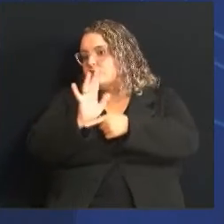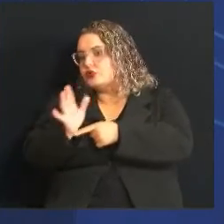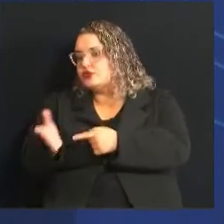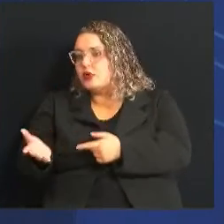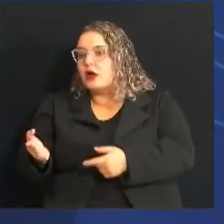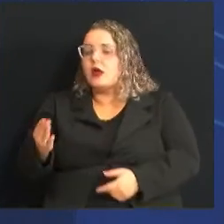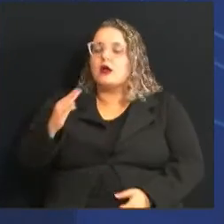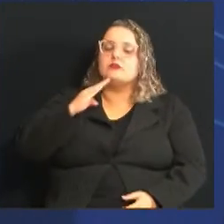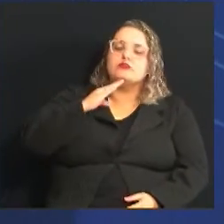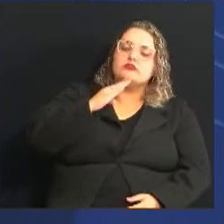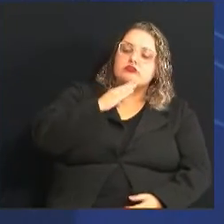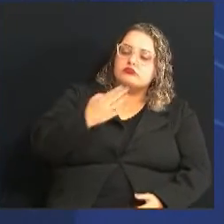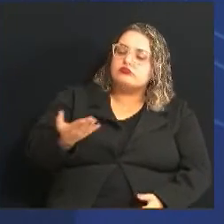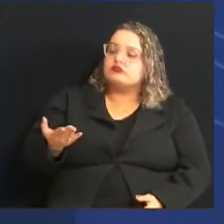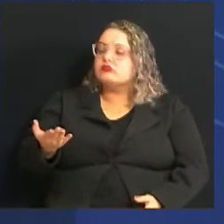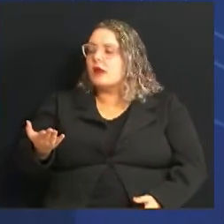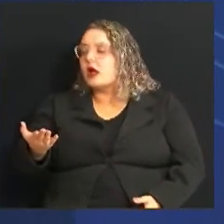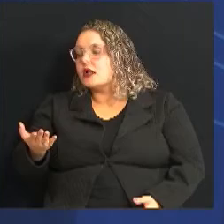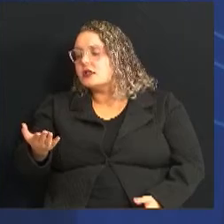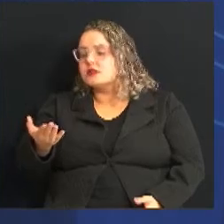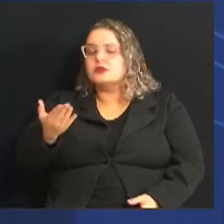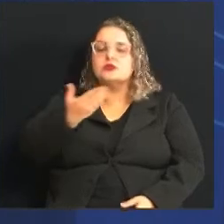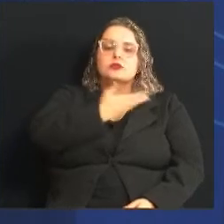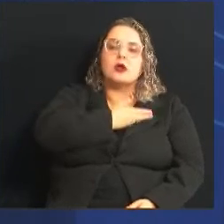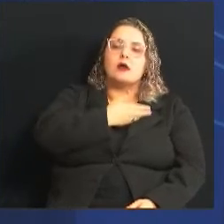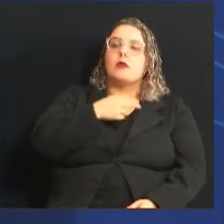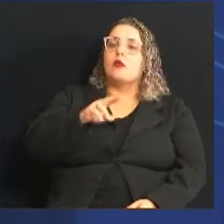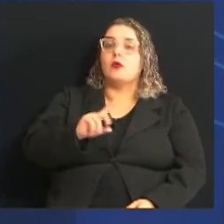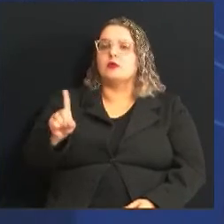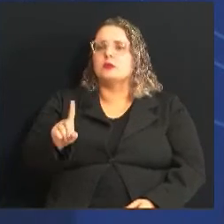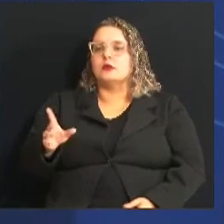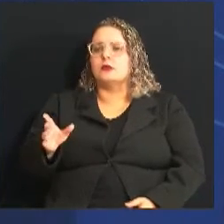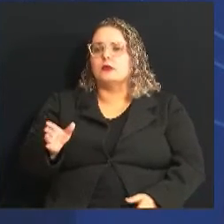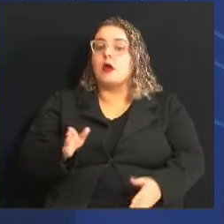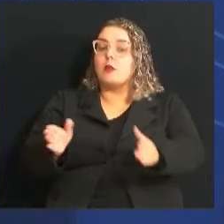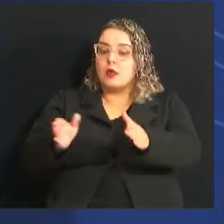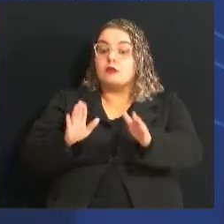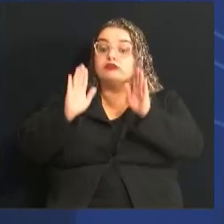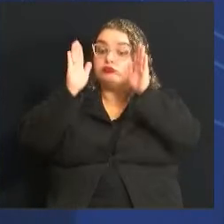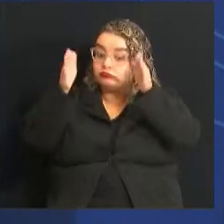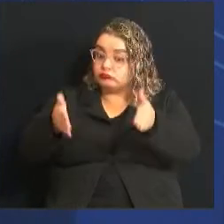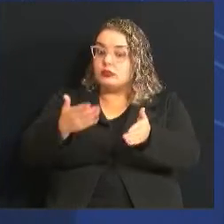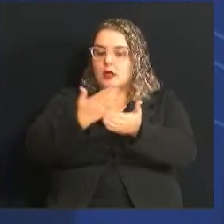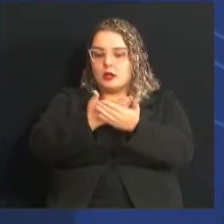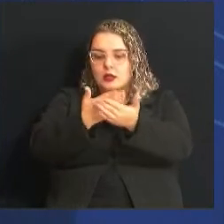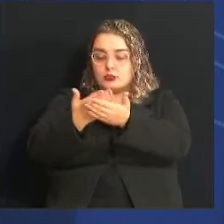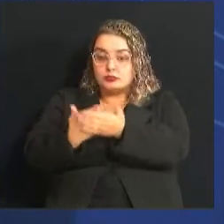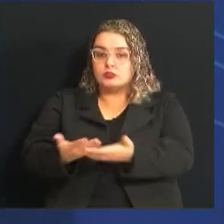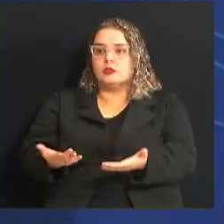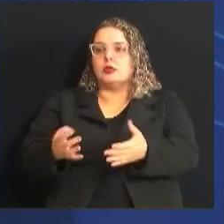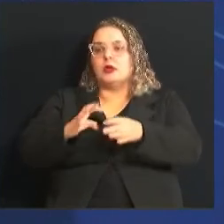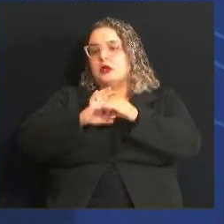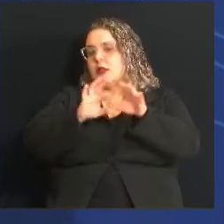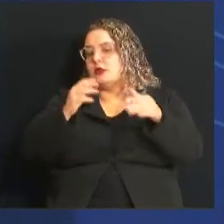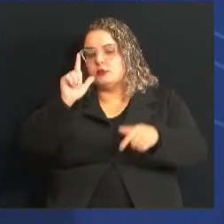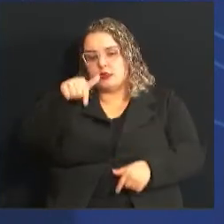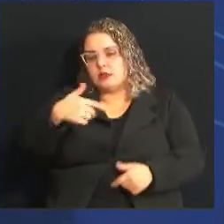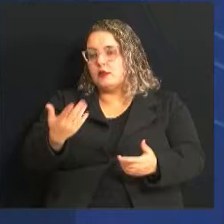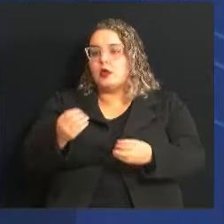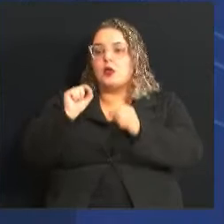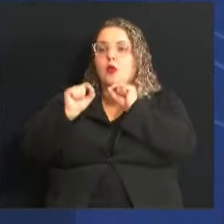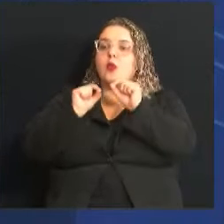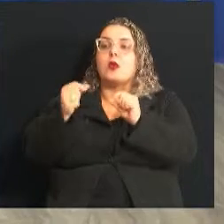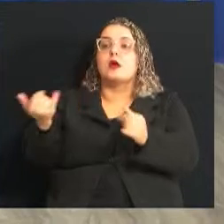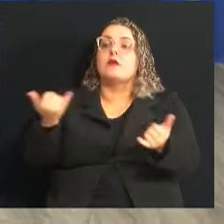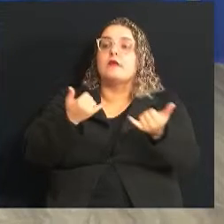com os amigos e tudo mais, ou não? Uma época que você tem que focar mesmo nos estudos, deixa para depois. O que você pode falar sobre